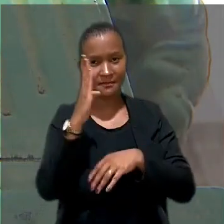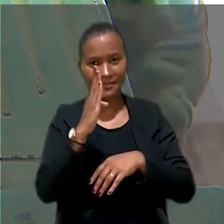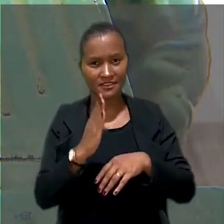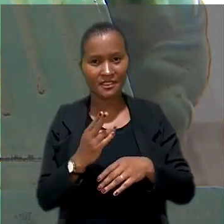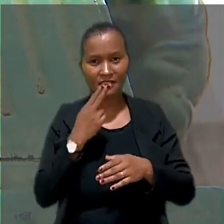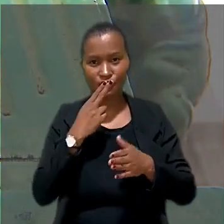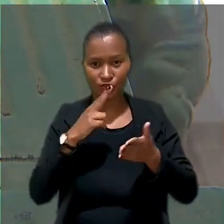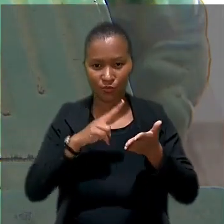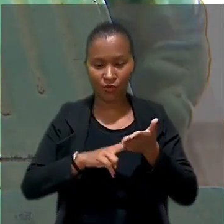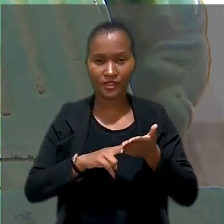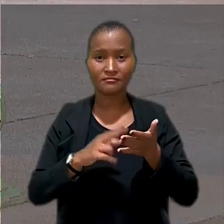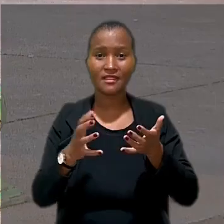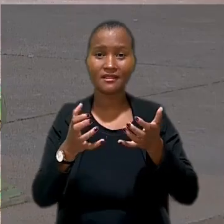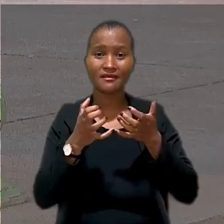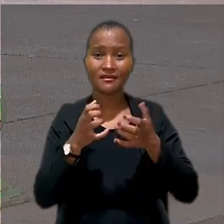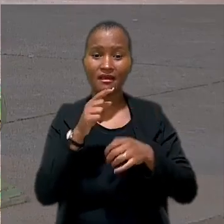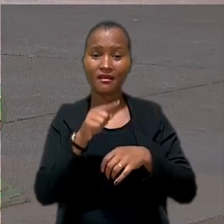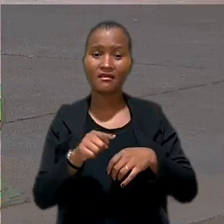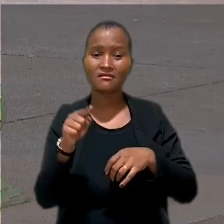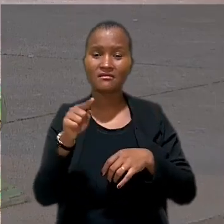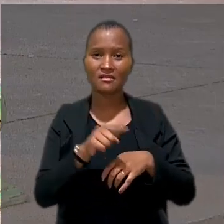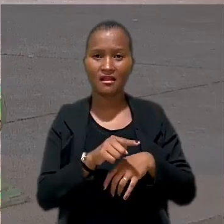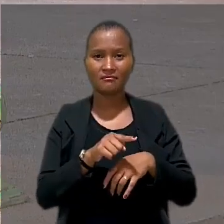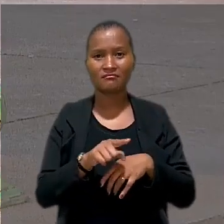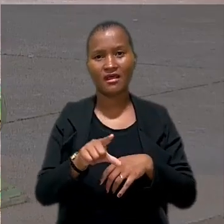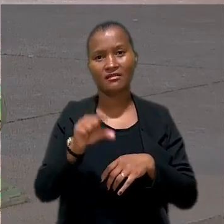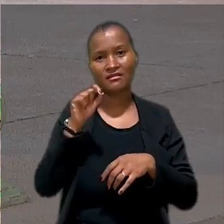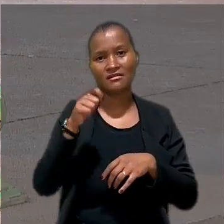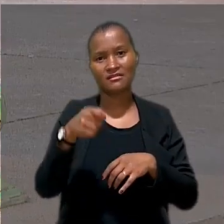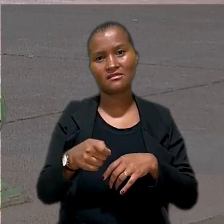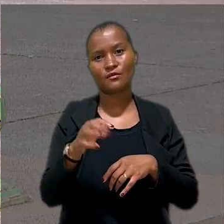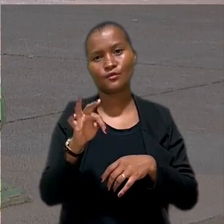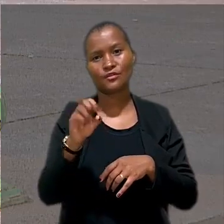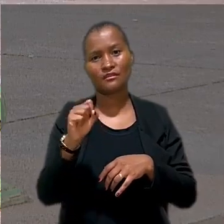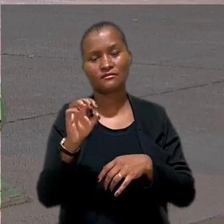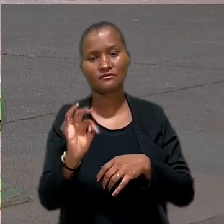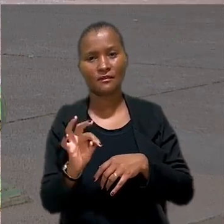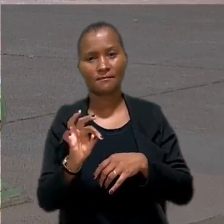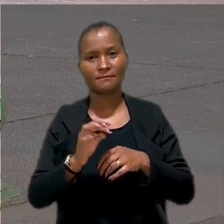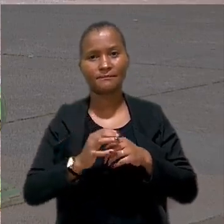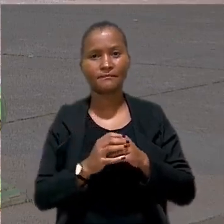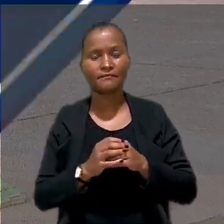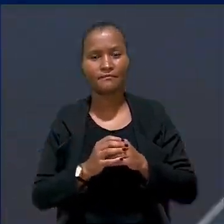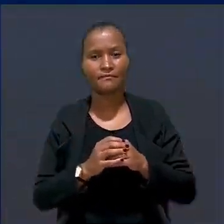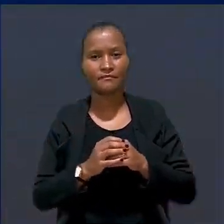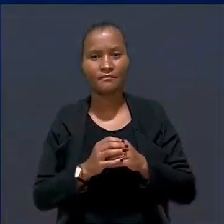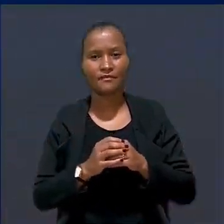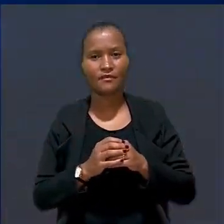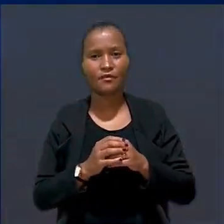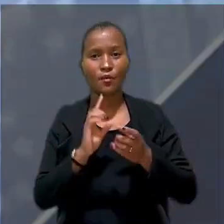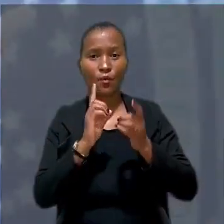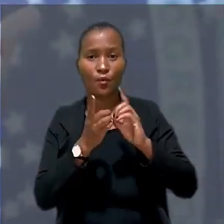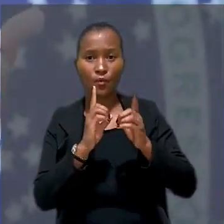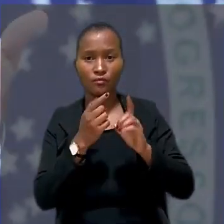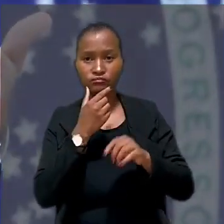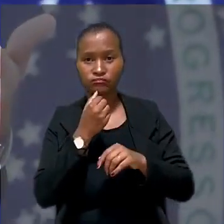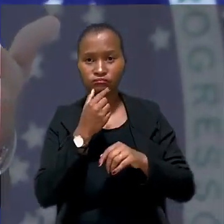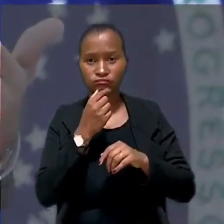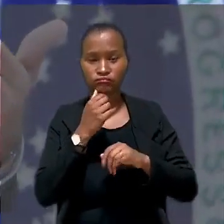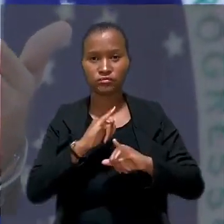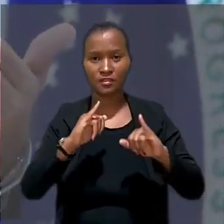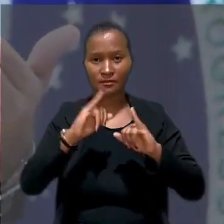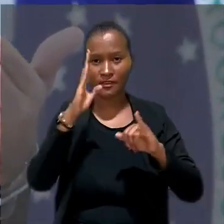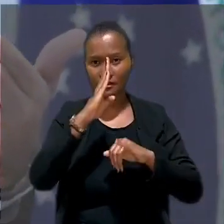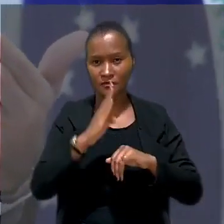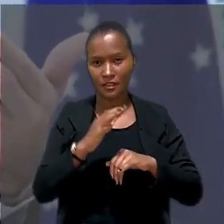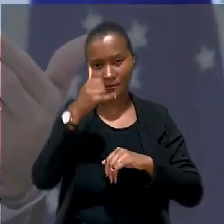brasileira de Correios e Telégrafos pretendia sustar os efeitos da decisão do TST. O coordenador do